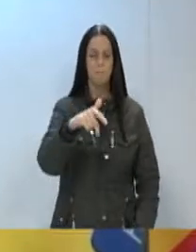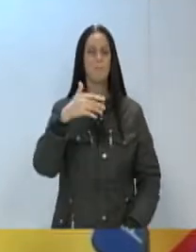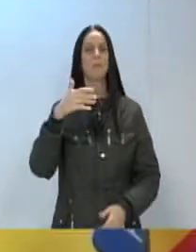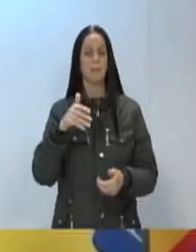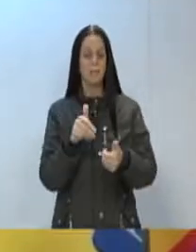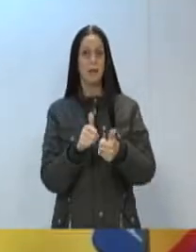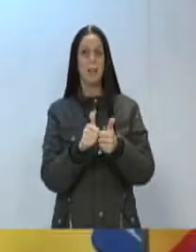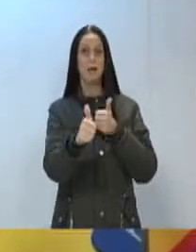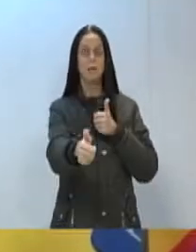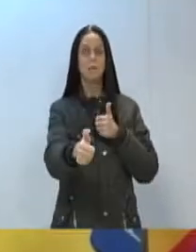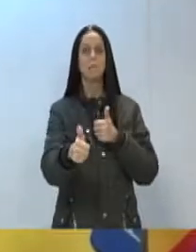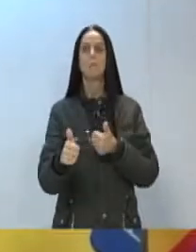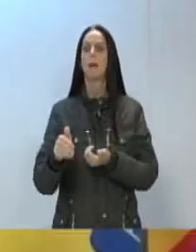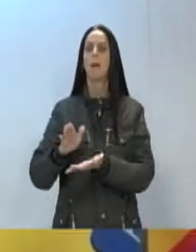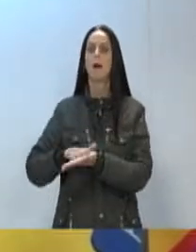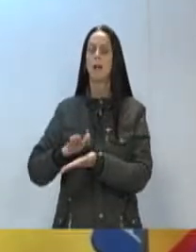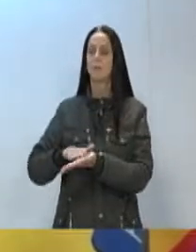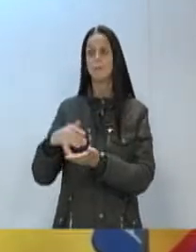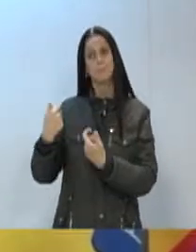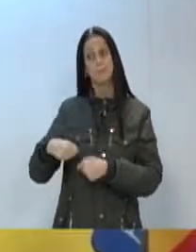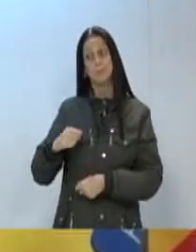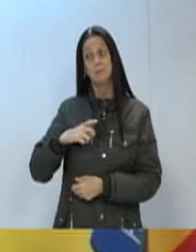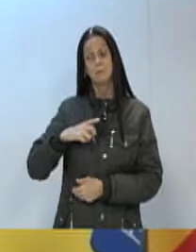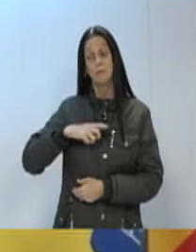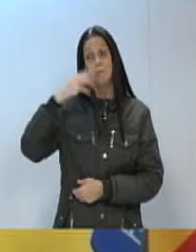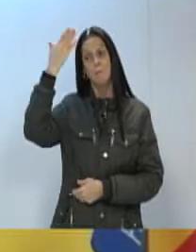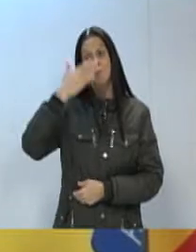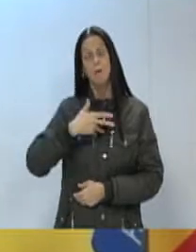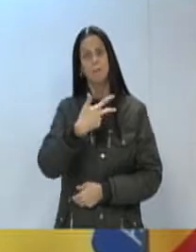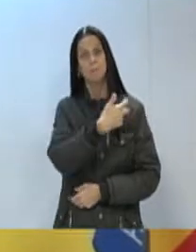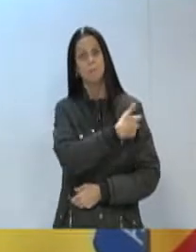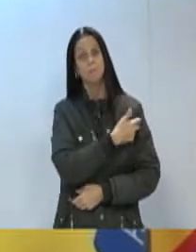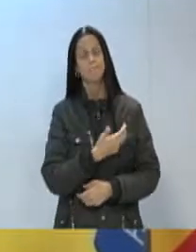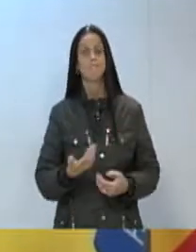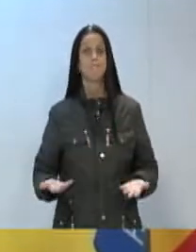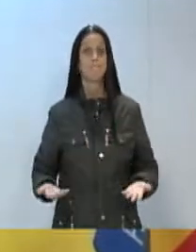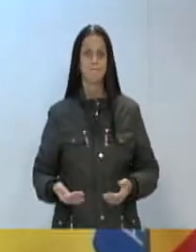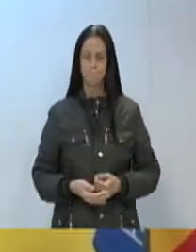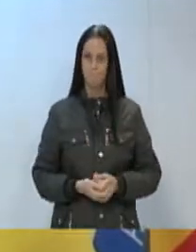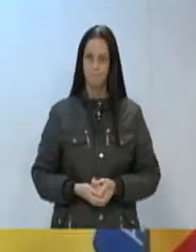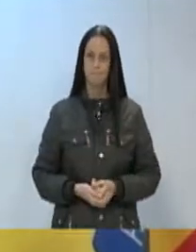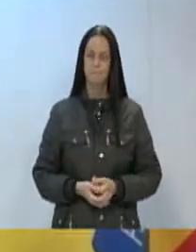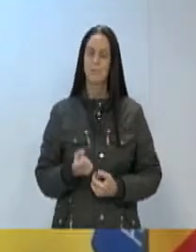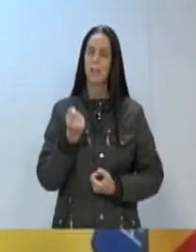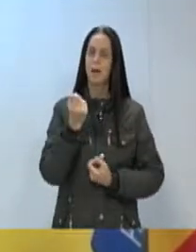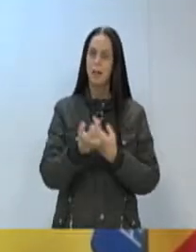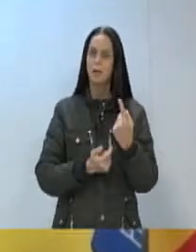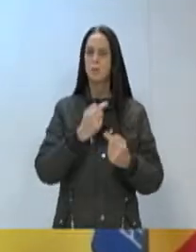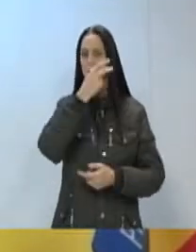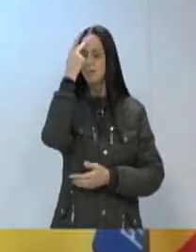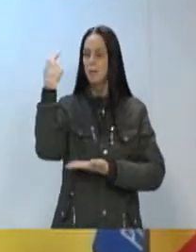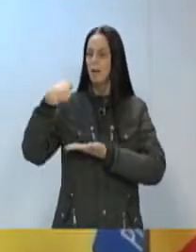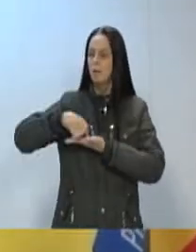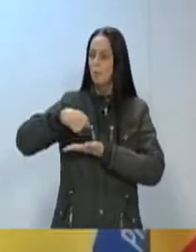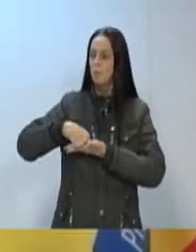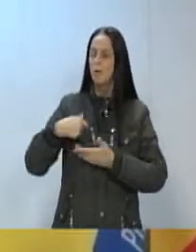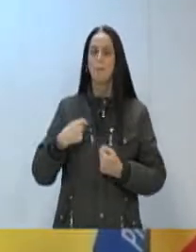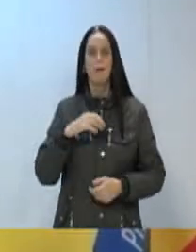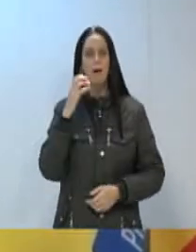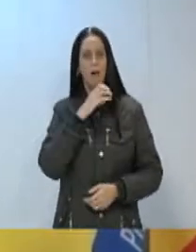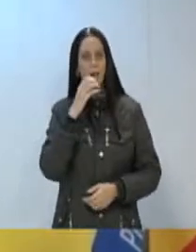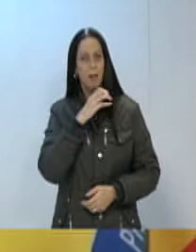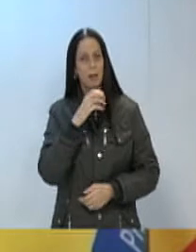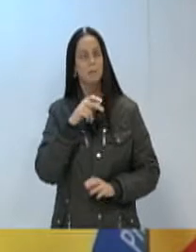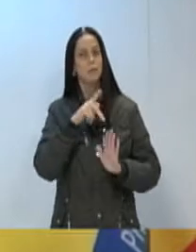e estava exigindo o passaporte vacinal então algumas pessoas estão cobrando agilidade na